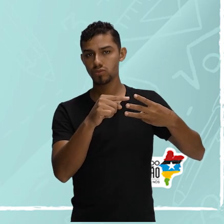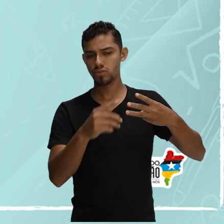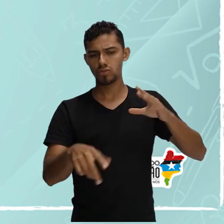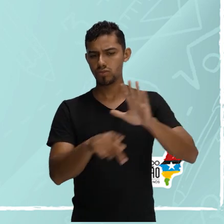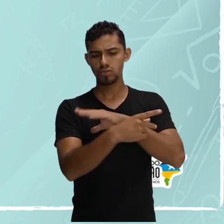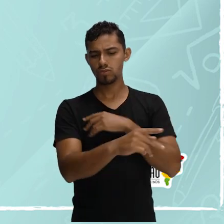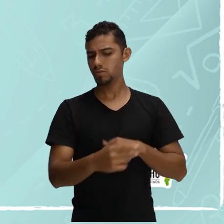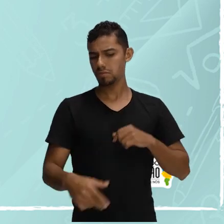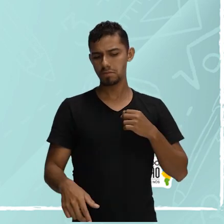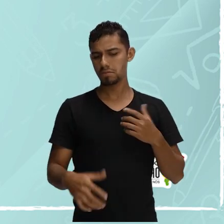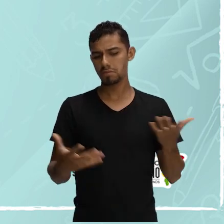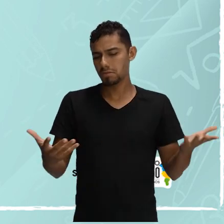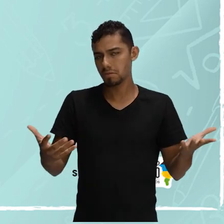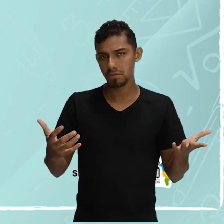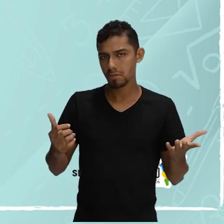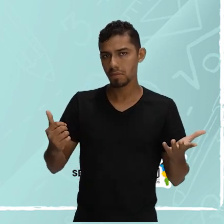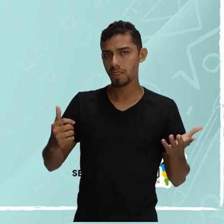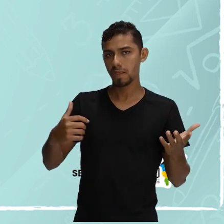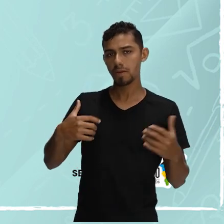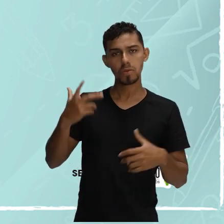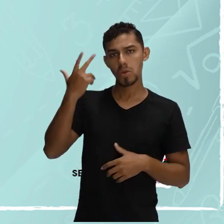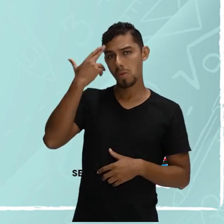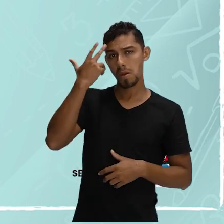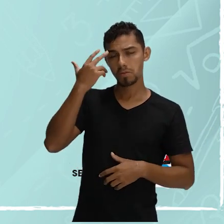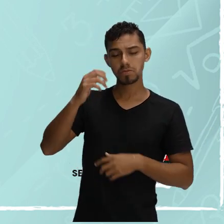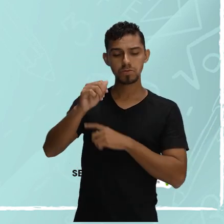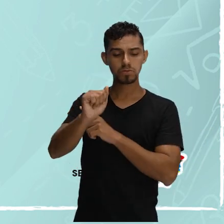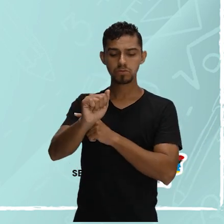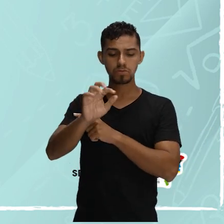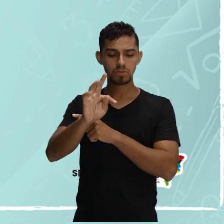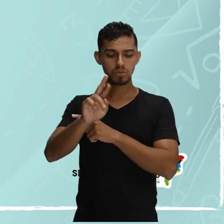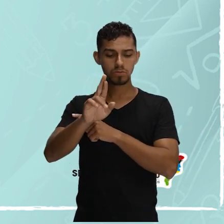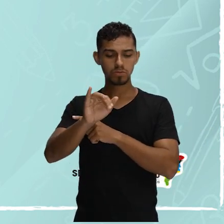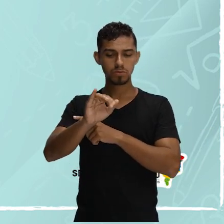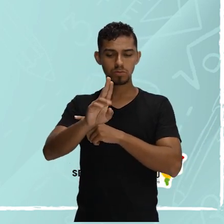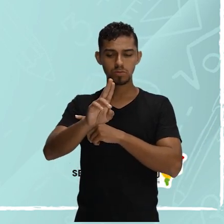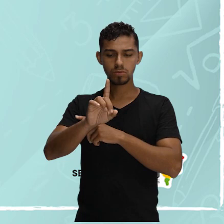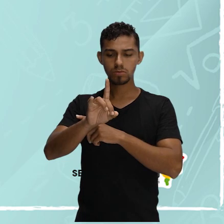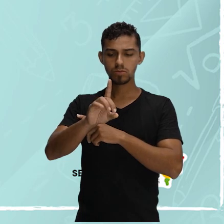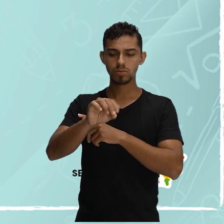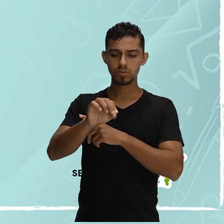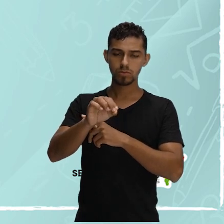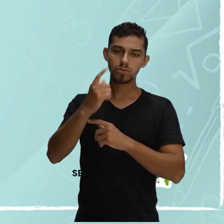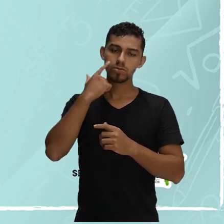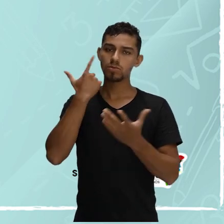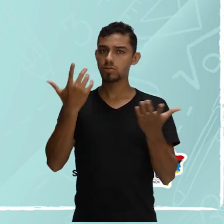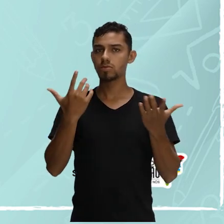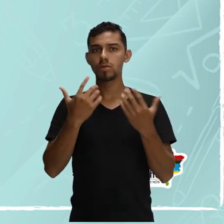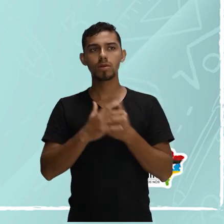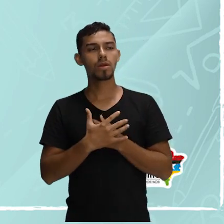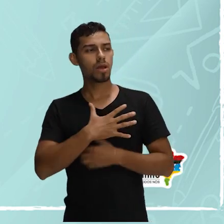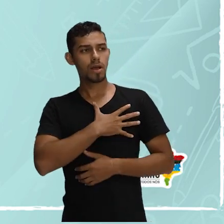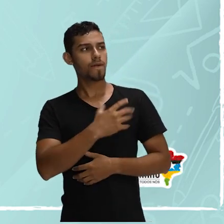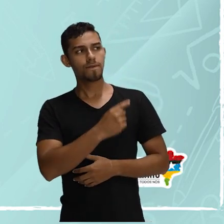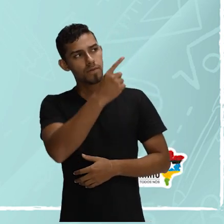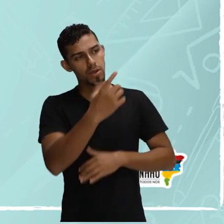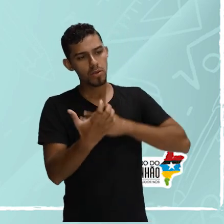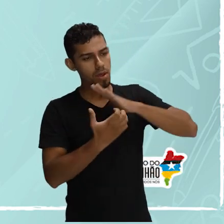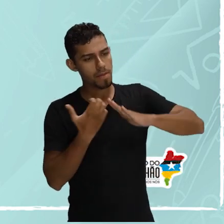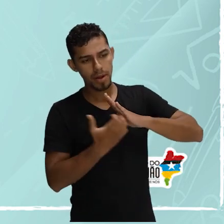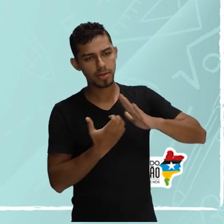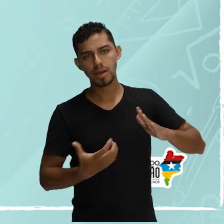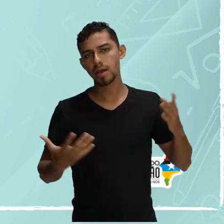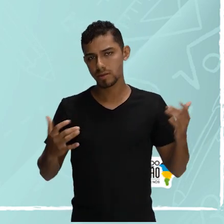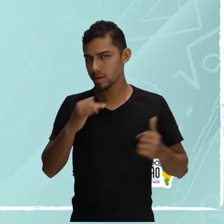posição conquistada meramente de forma atribuída. Assim como alguém ser filho de alguém importante, filho de um